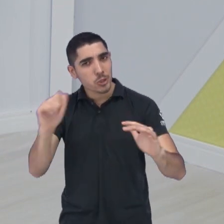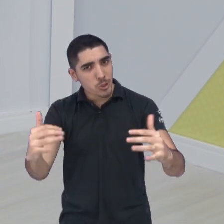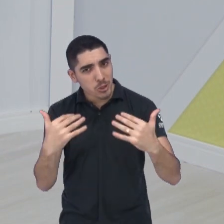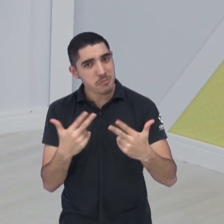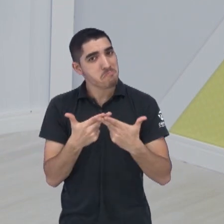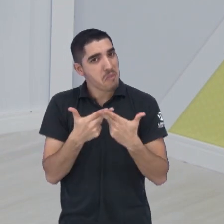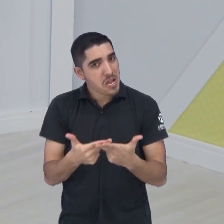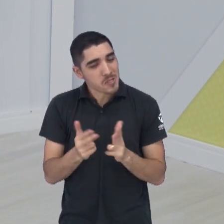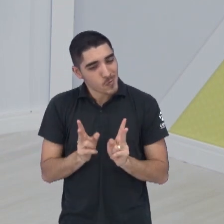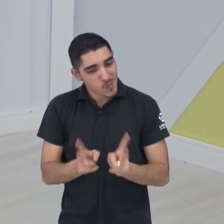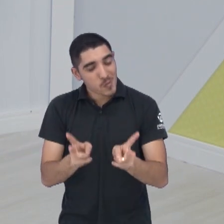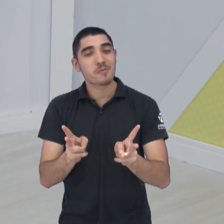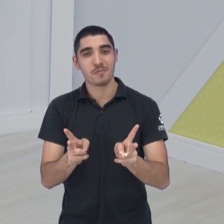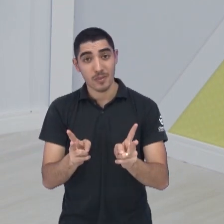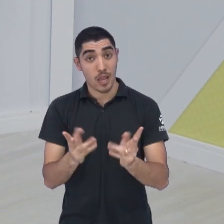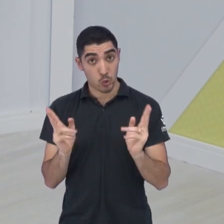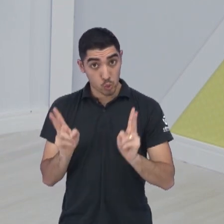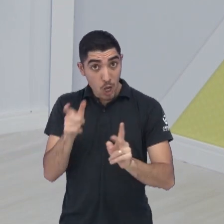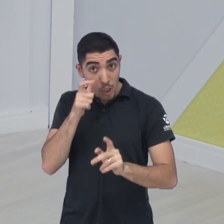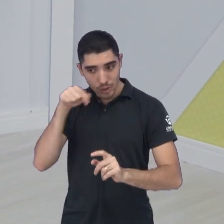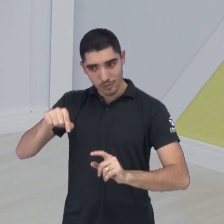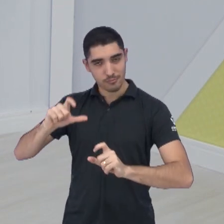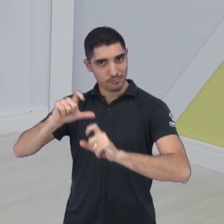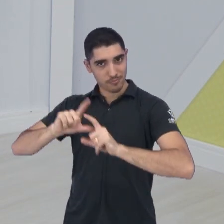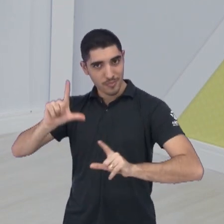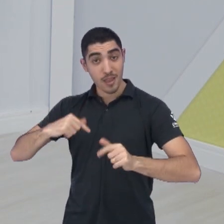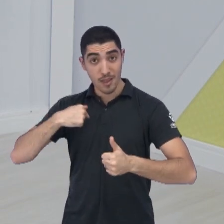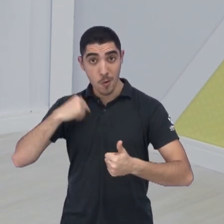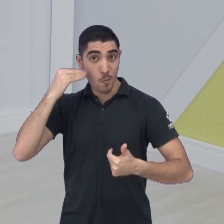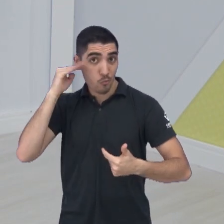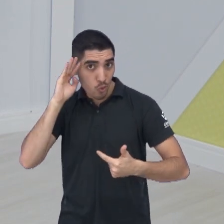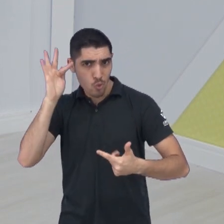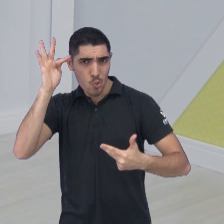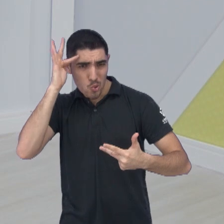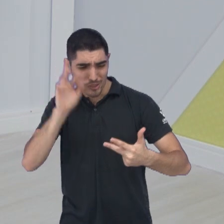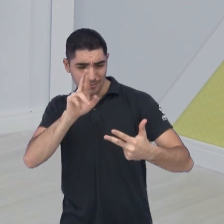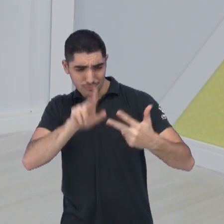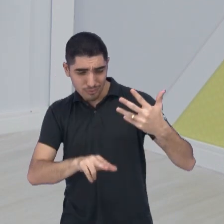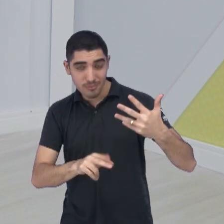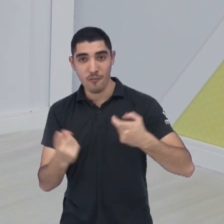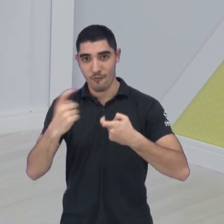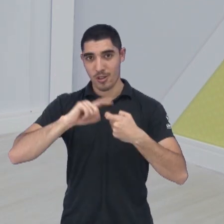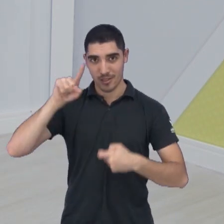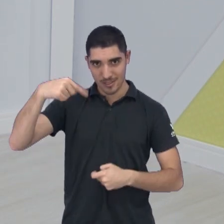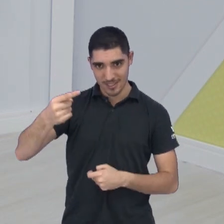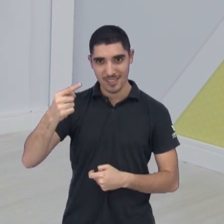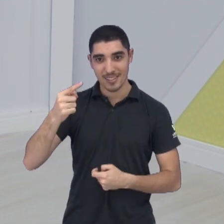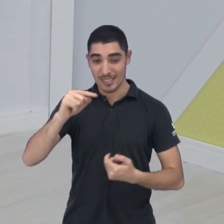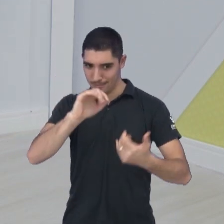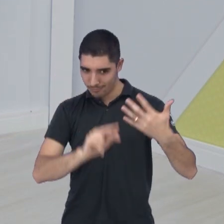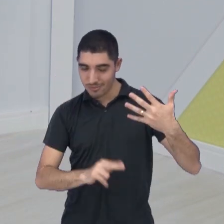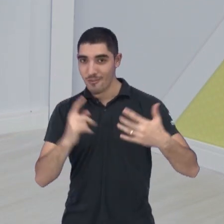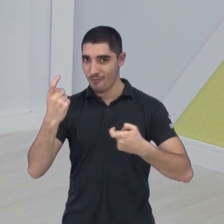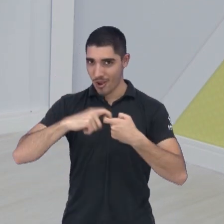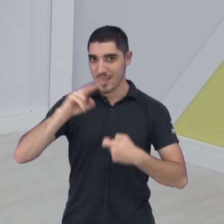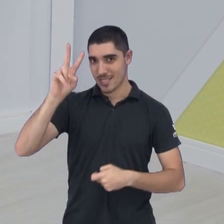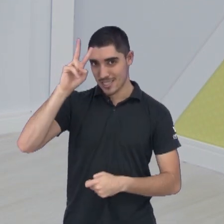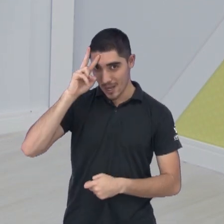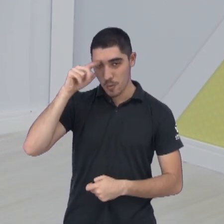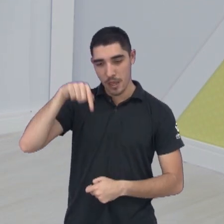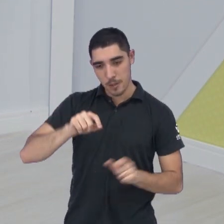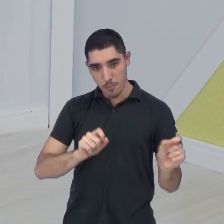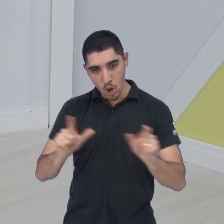sua paciência. Você fica agora com a programação da TV Câmara. Eu, Brunão, Luizão, a gente volta segunda-feira, e grande equipe também. A gente volta segunda-feira